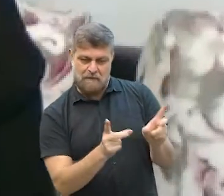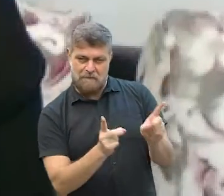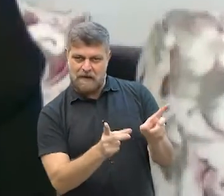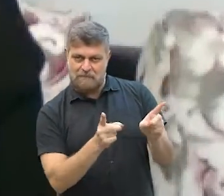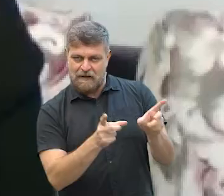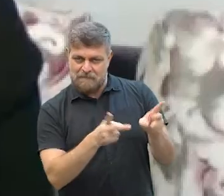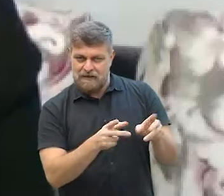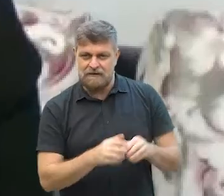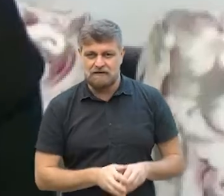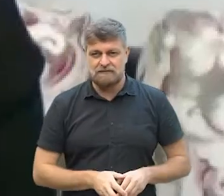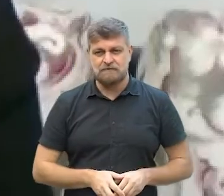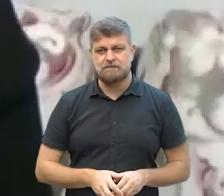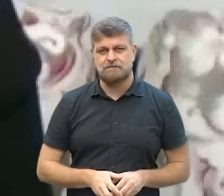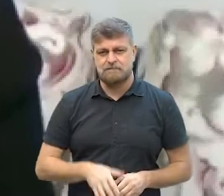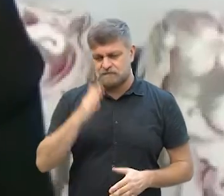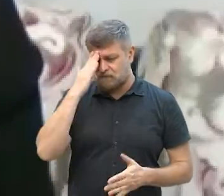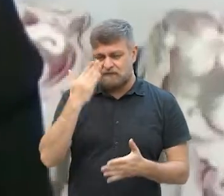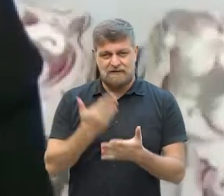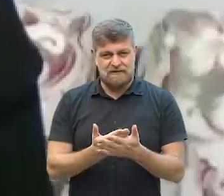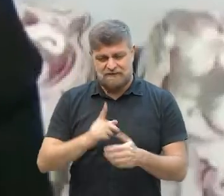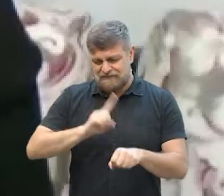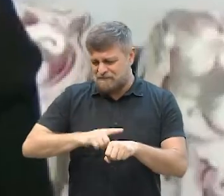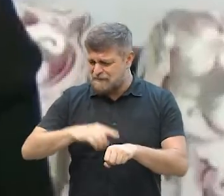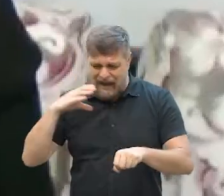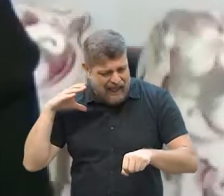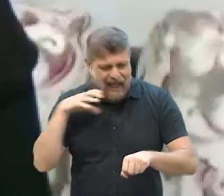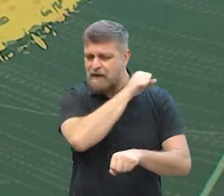que o mínimo possível.